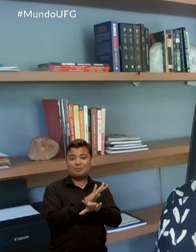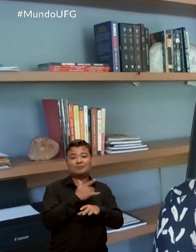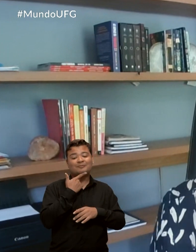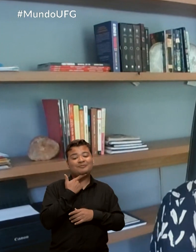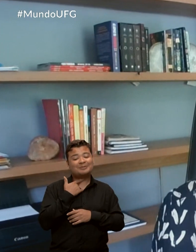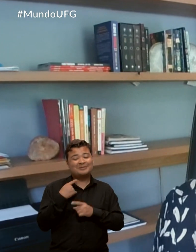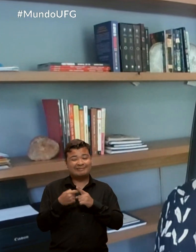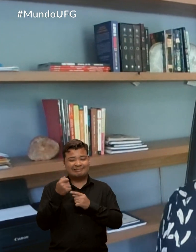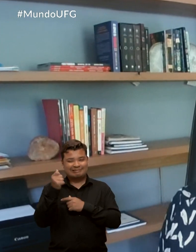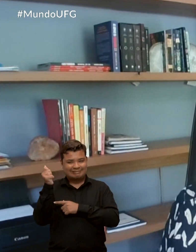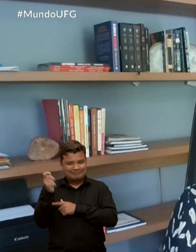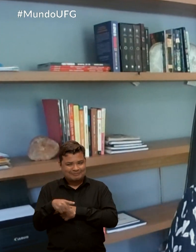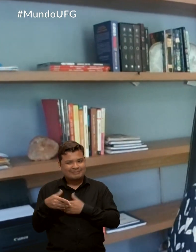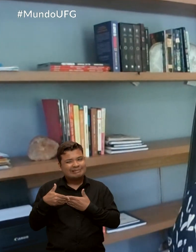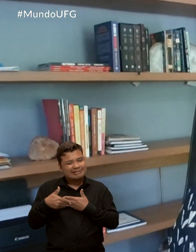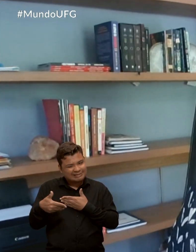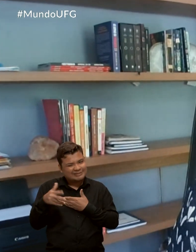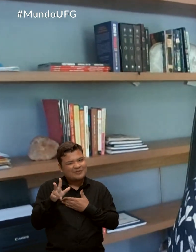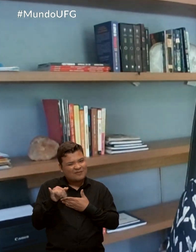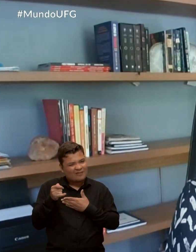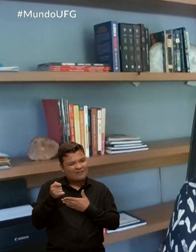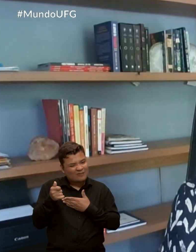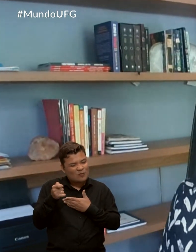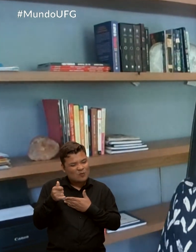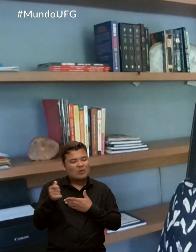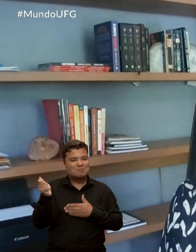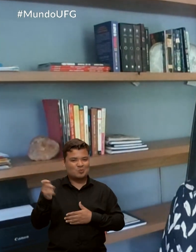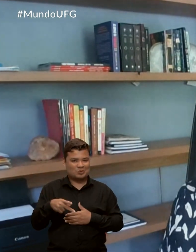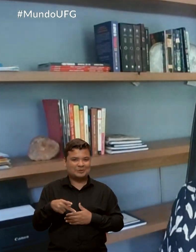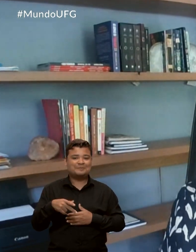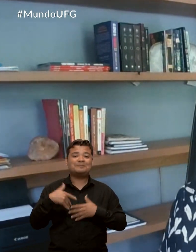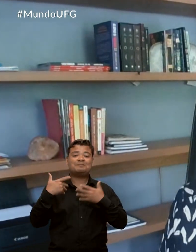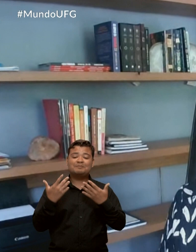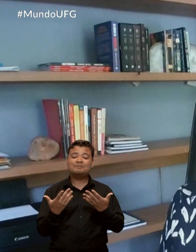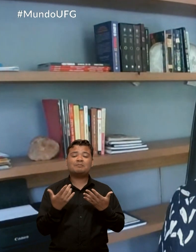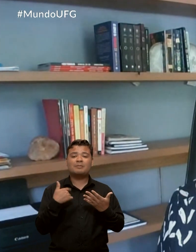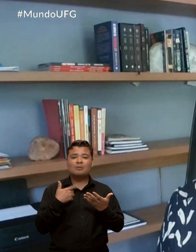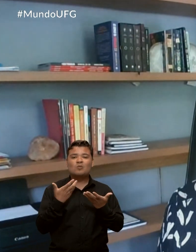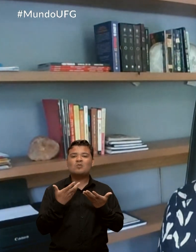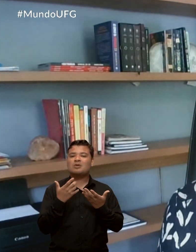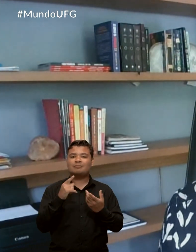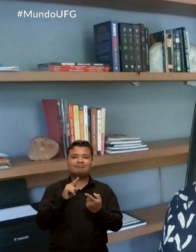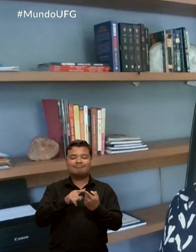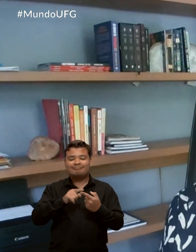me aposentar, que eu estou próxima da aposentadoria, que é o